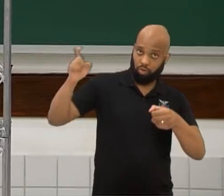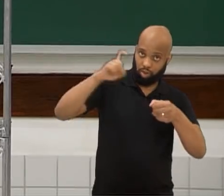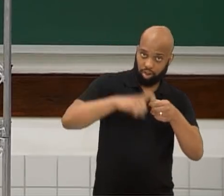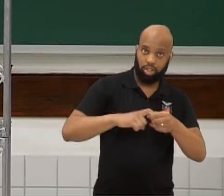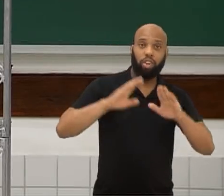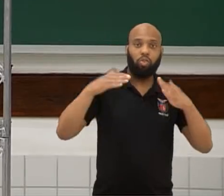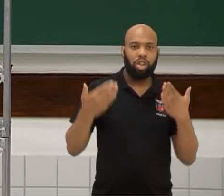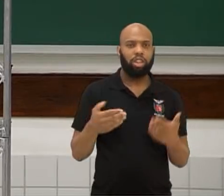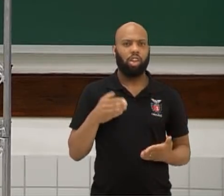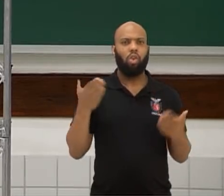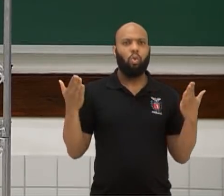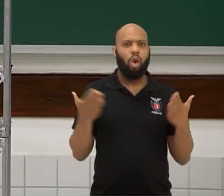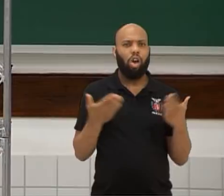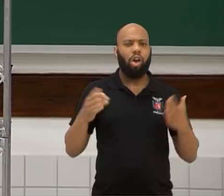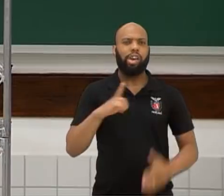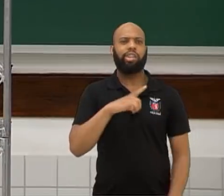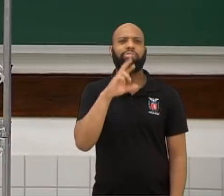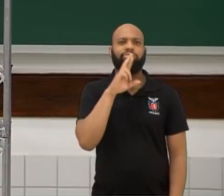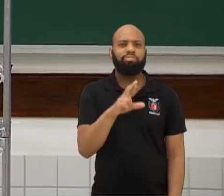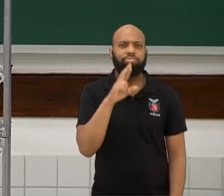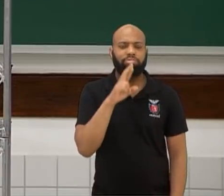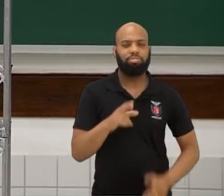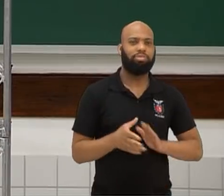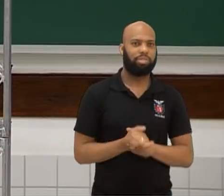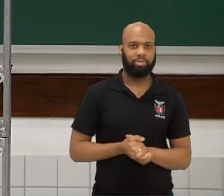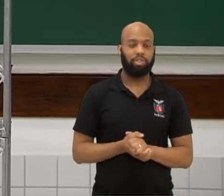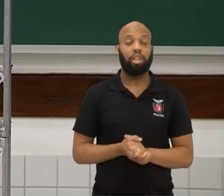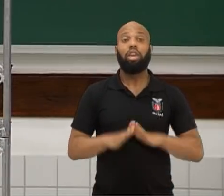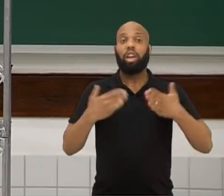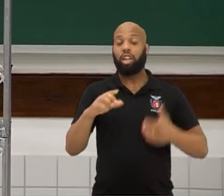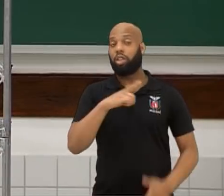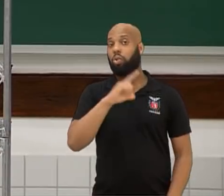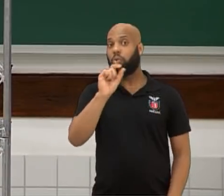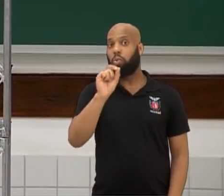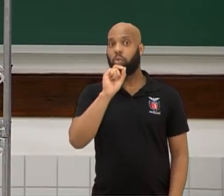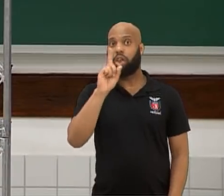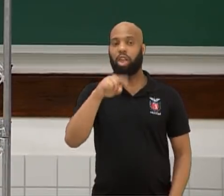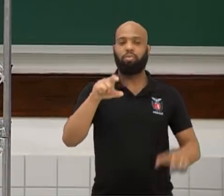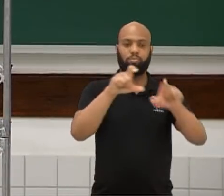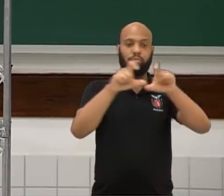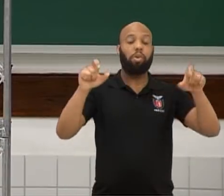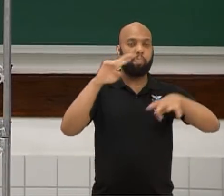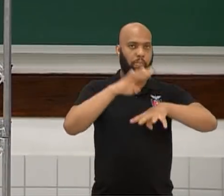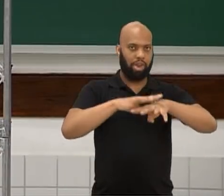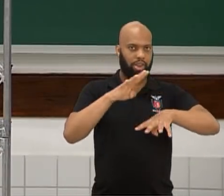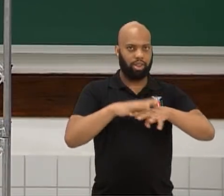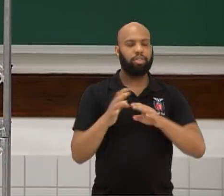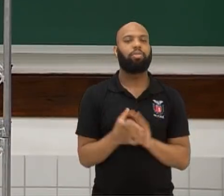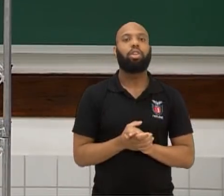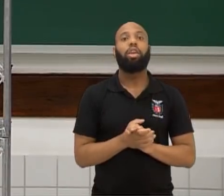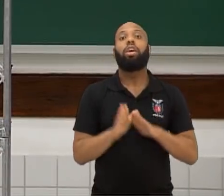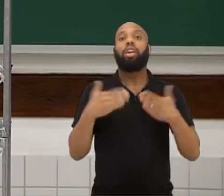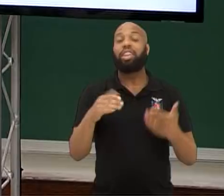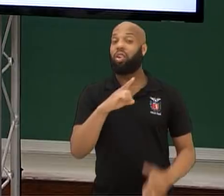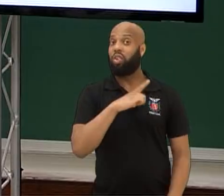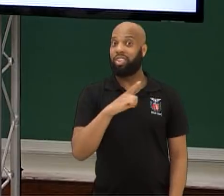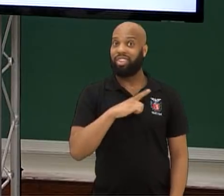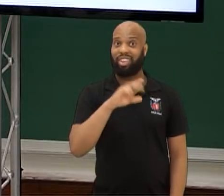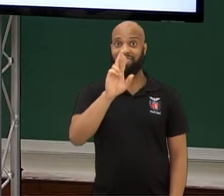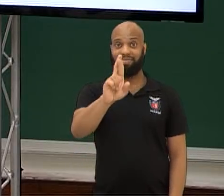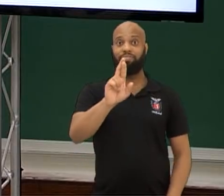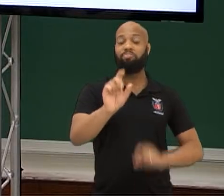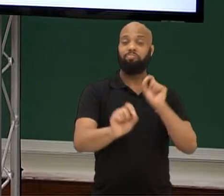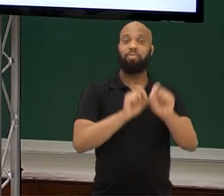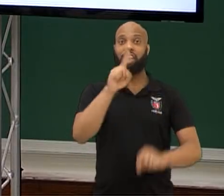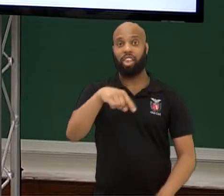Voltamos. E aí, vamos para a nossa resolução? Então, aqui nós temos uma expressão algébrica, que o raio é